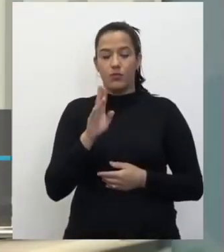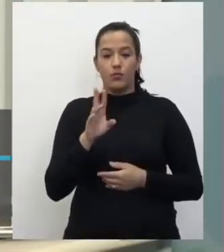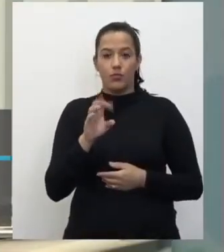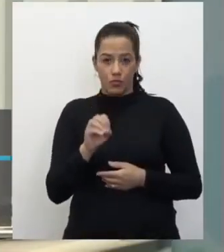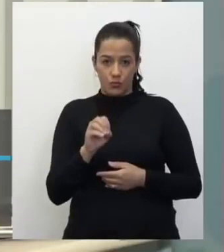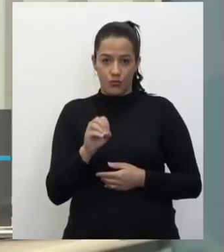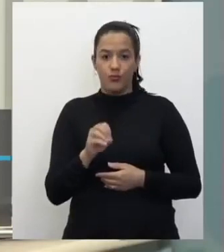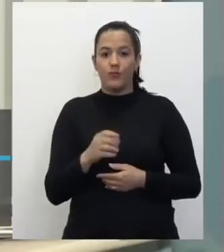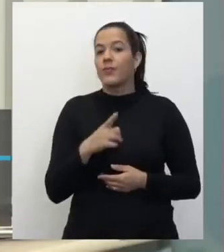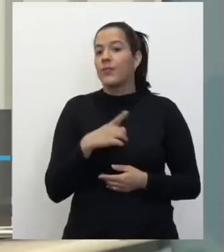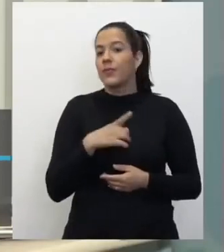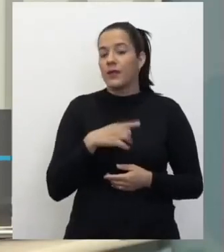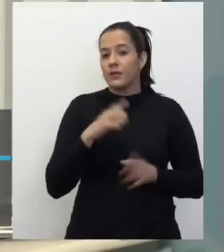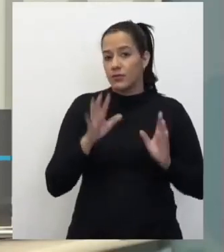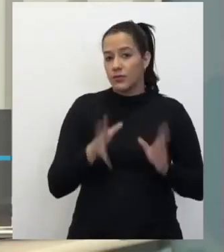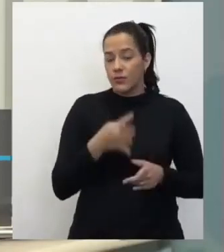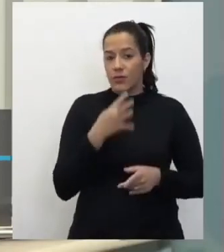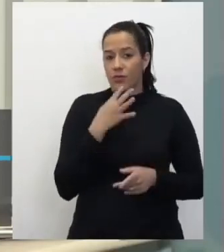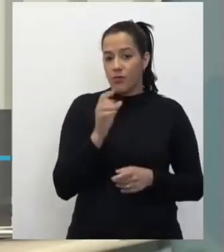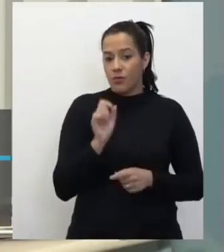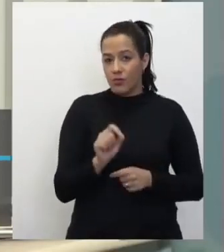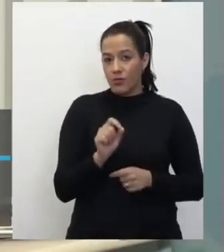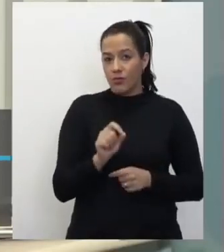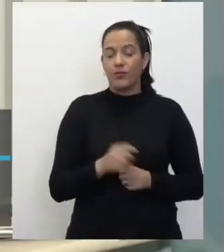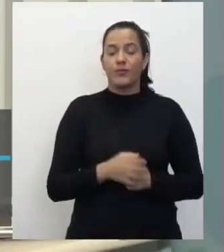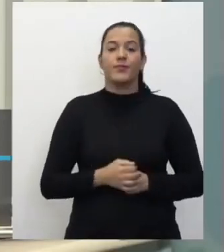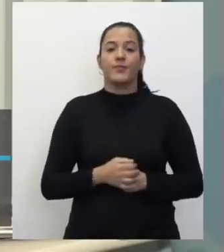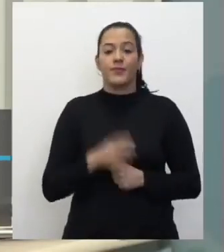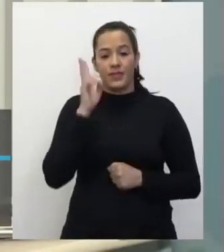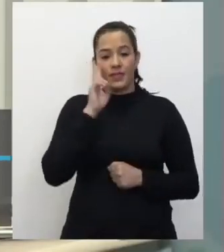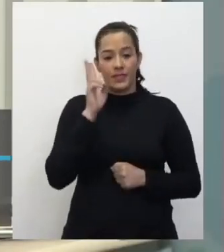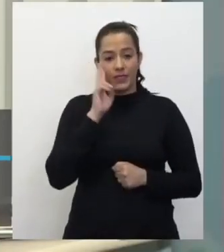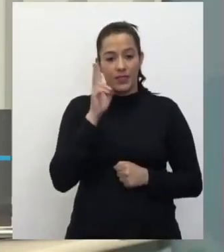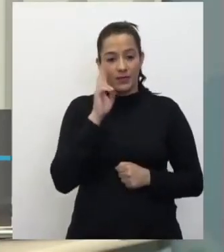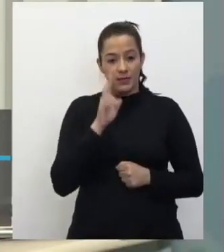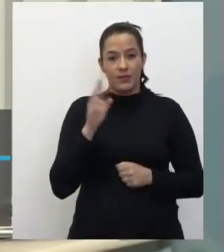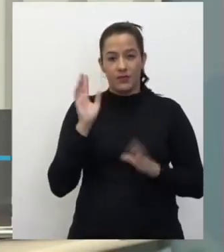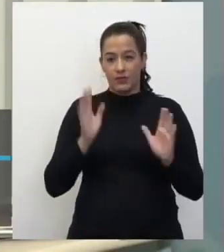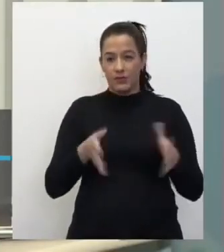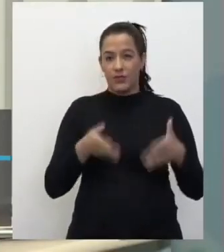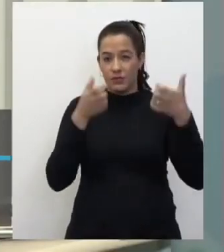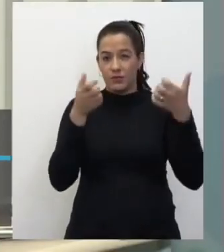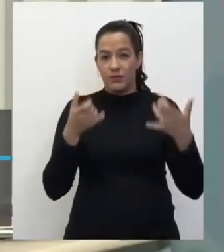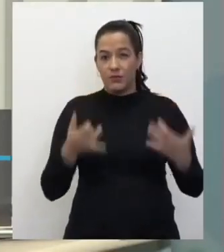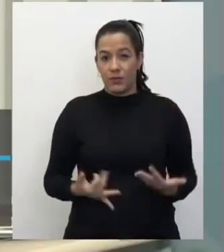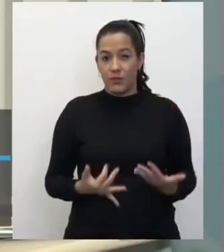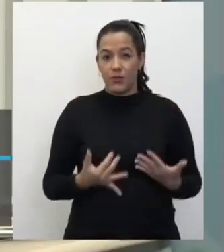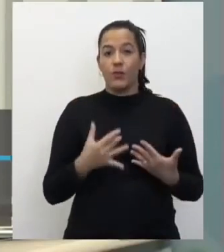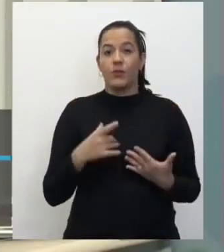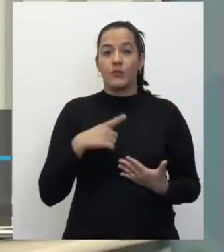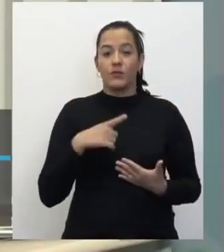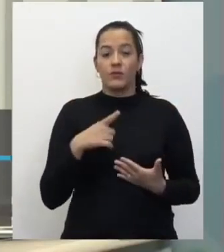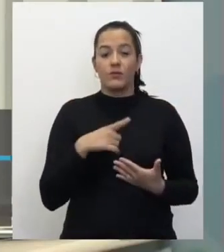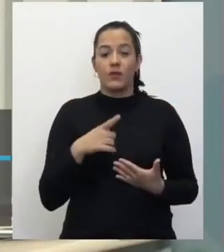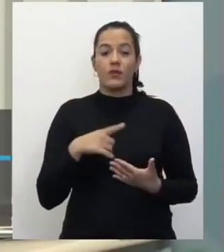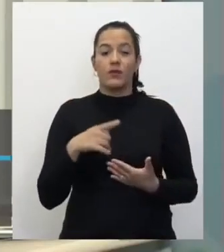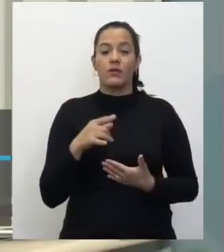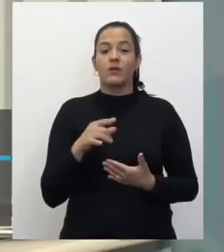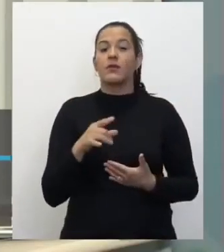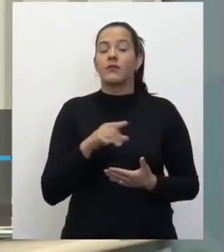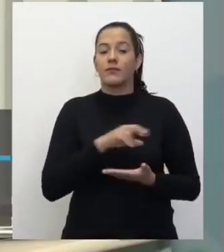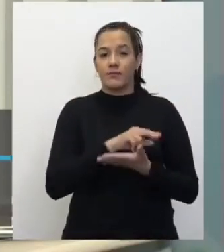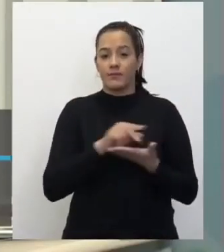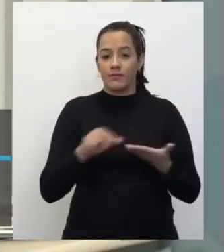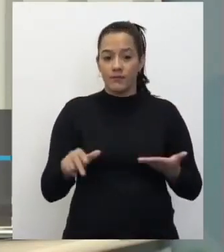ocorreu crossover. Vocês lembram que a gente falou de crossover na aula de fanfic? Lembra? Que a gente falou que existem as fanfics e